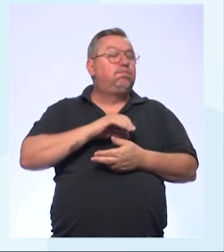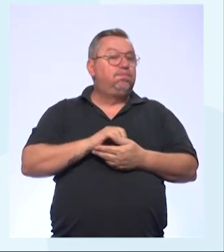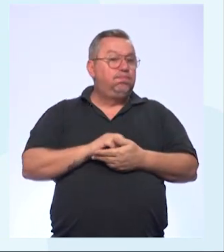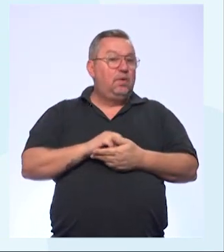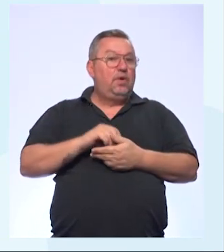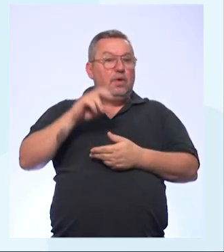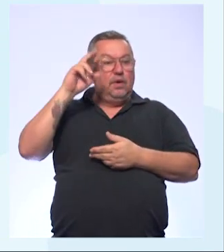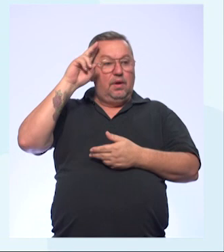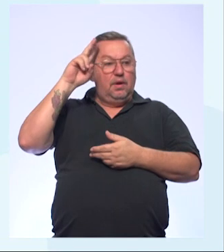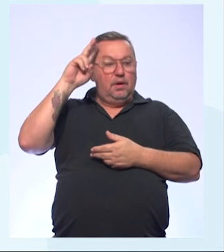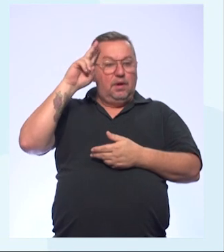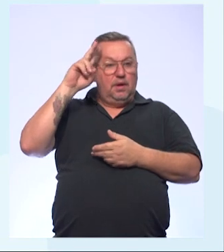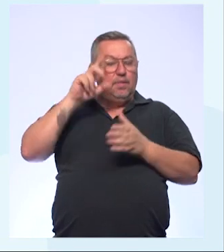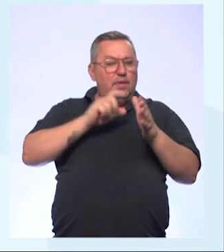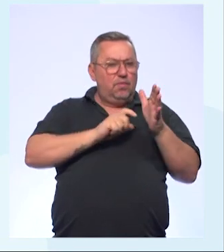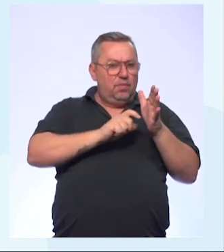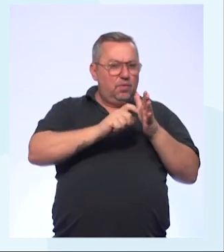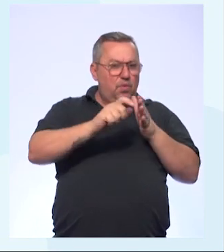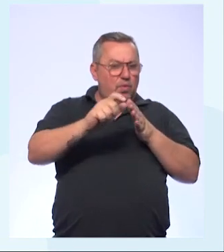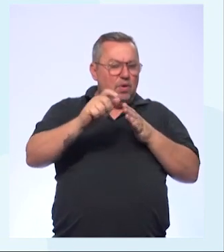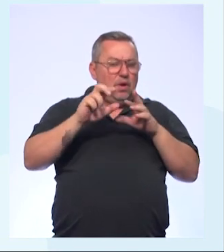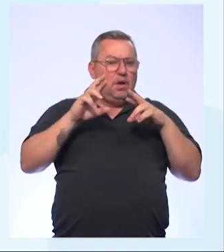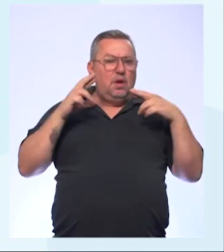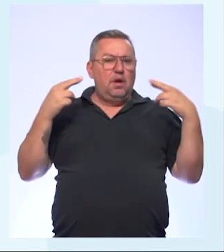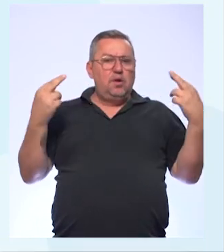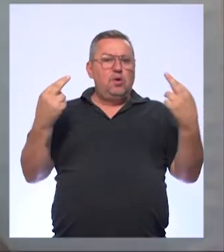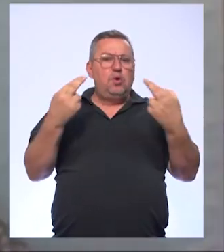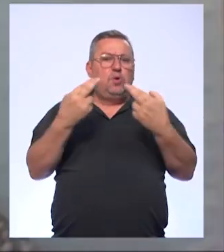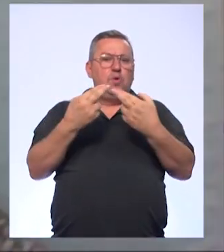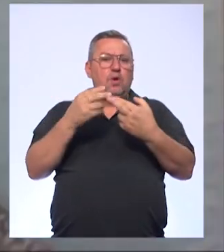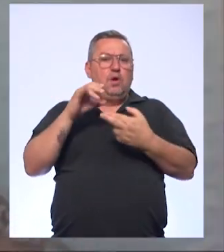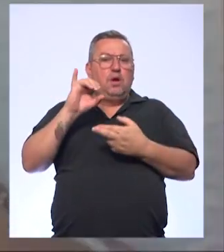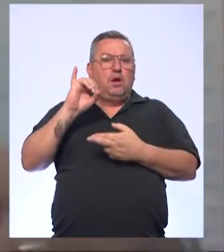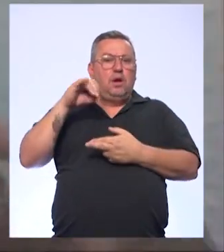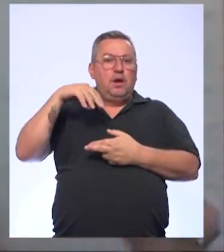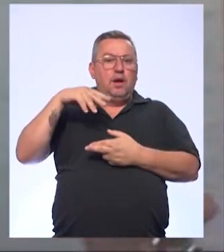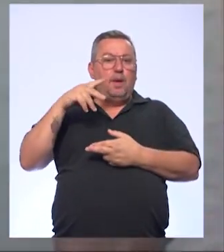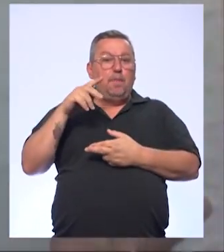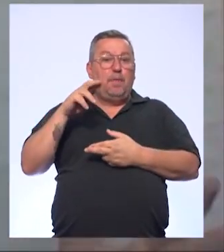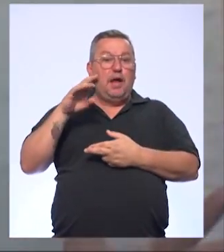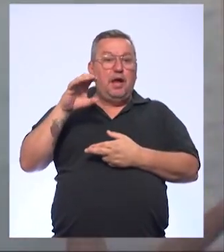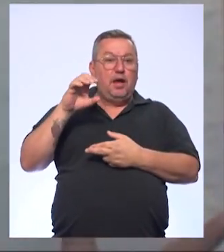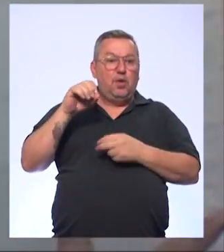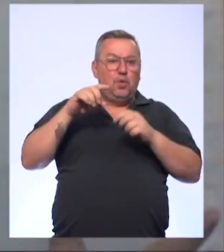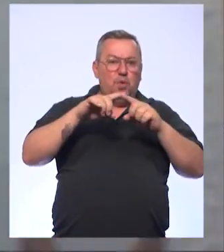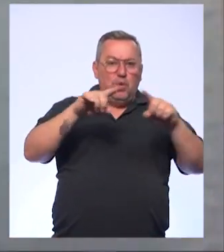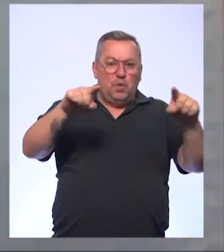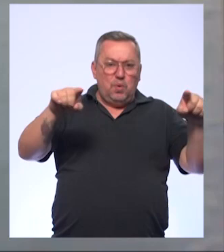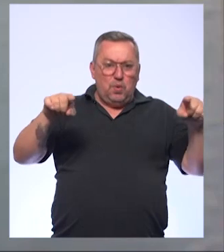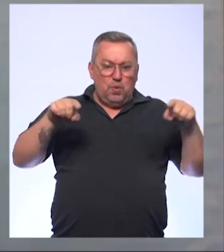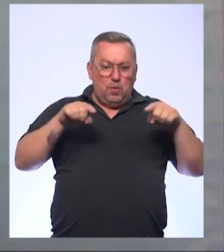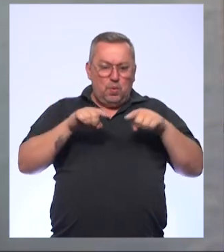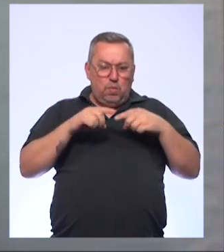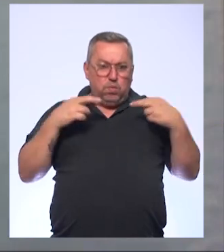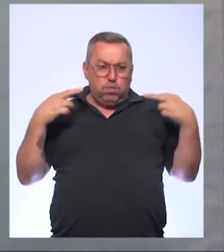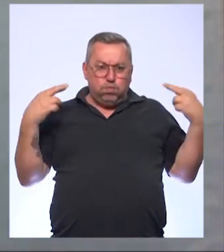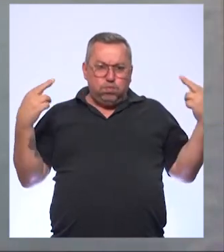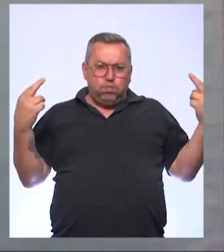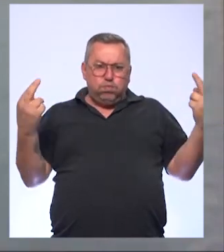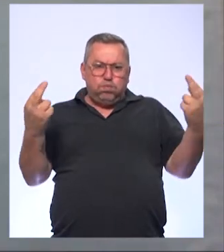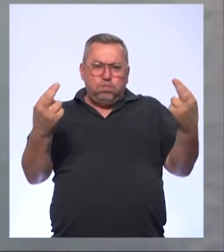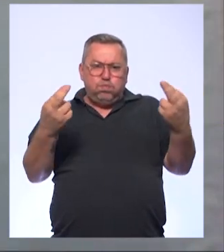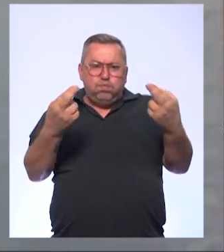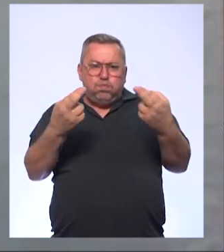o conceito de império? O que é um império? É uma parte grande de terra, com